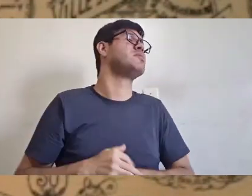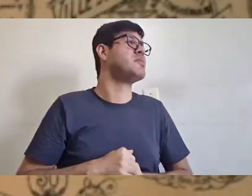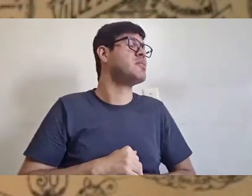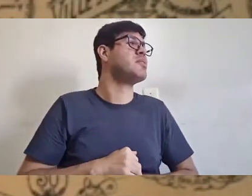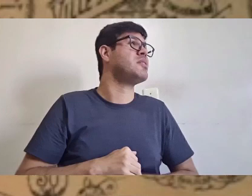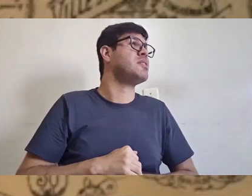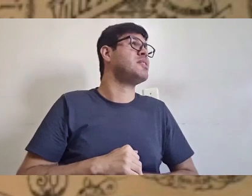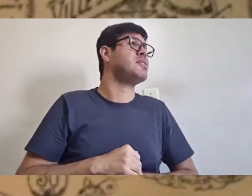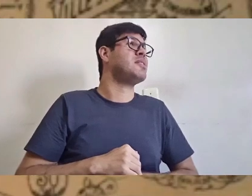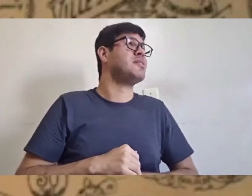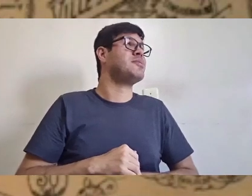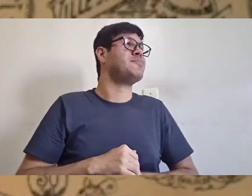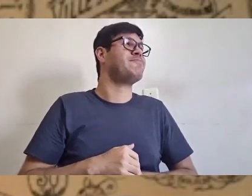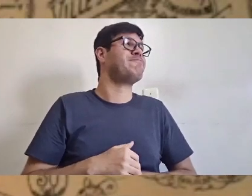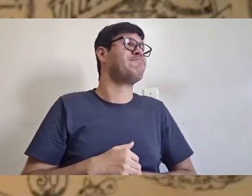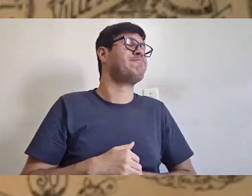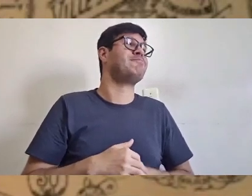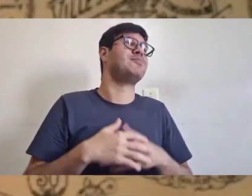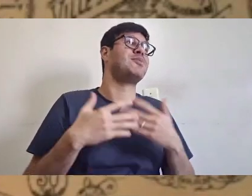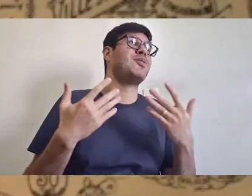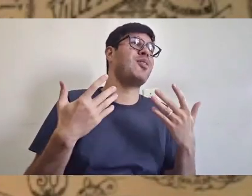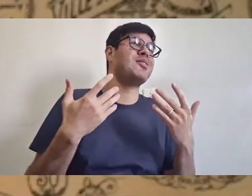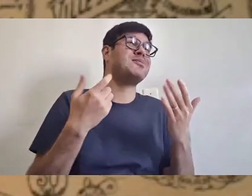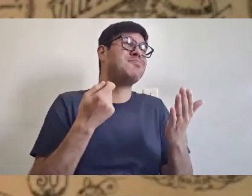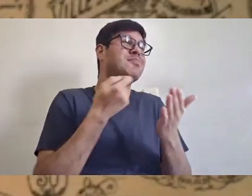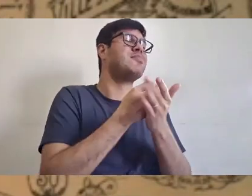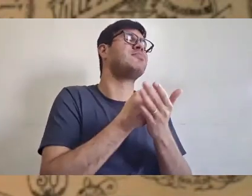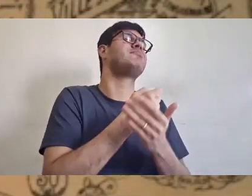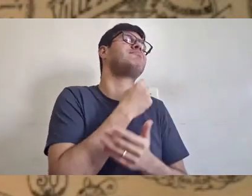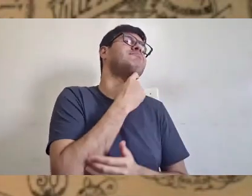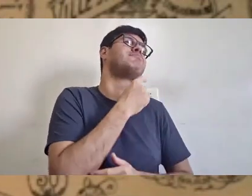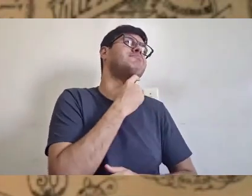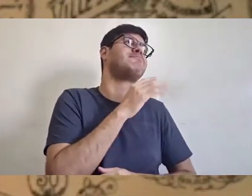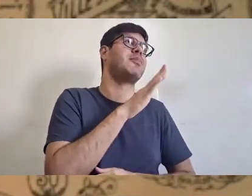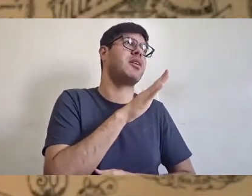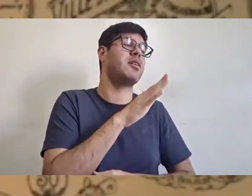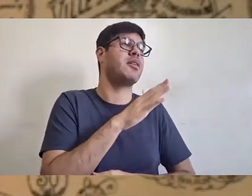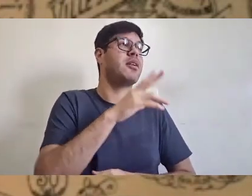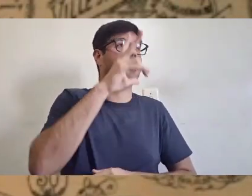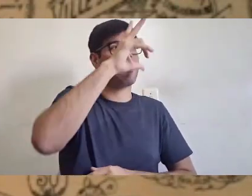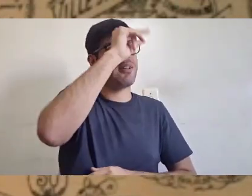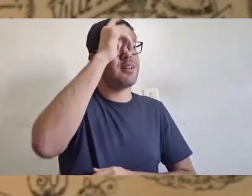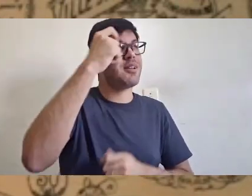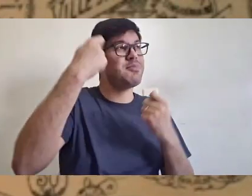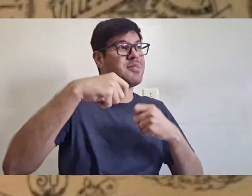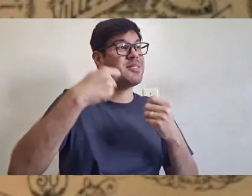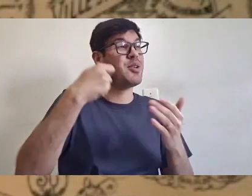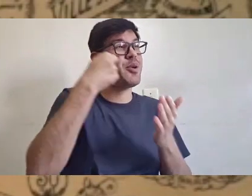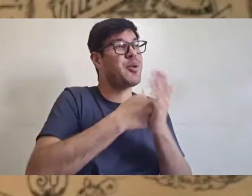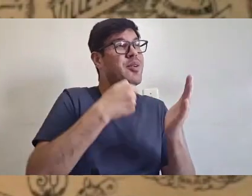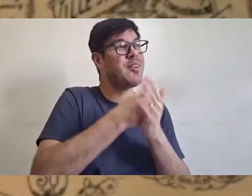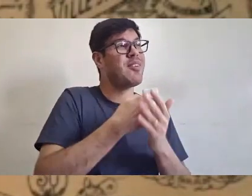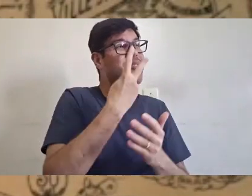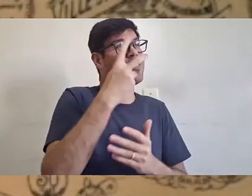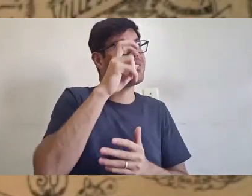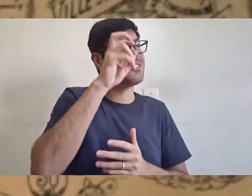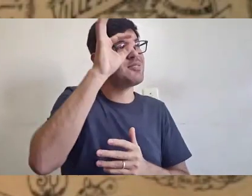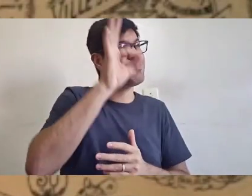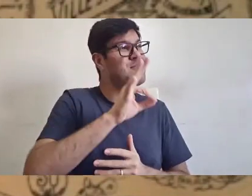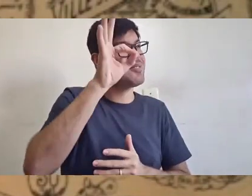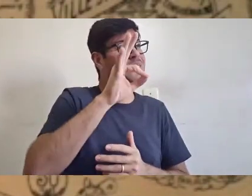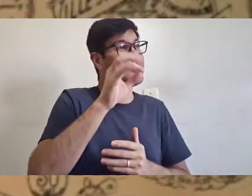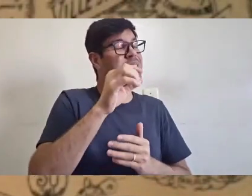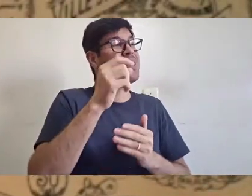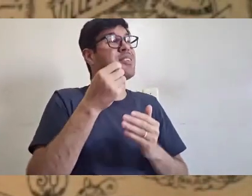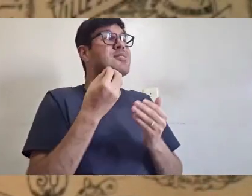tudo nas costas do município, e o município não tem mais condições. Veja bem, o prefeito é obrigado a aplicar no